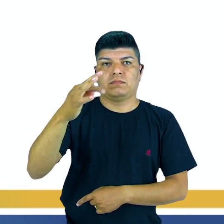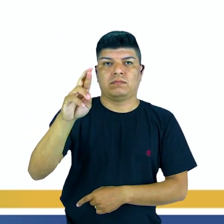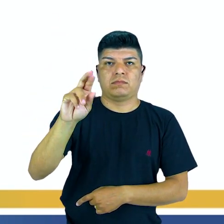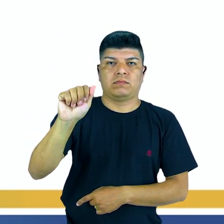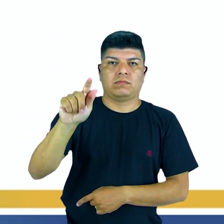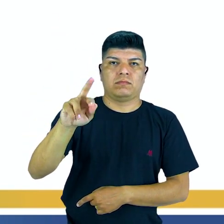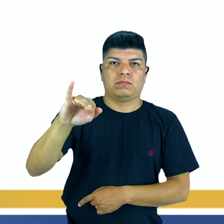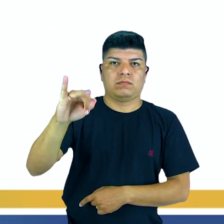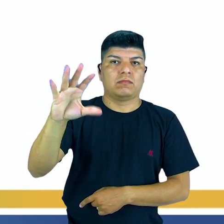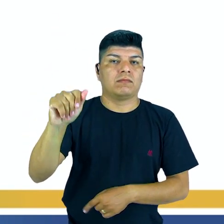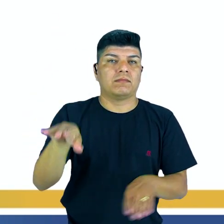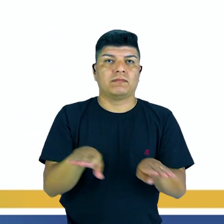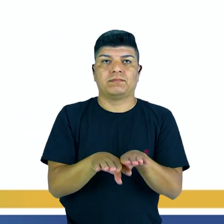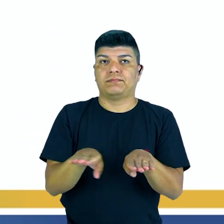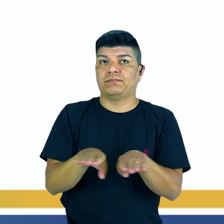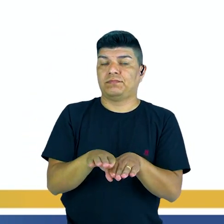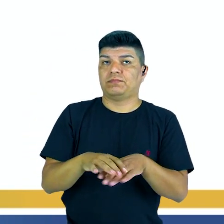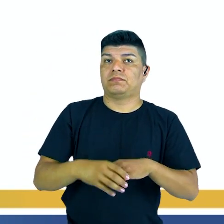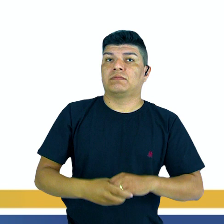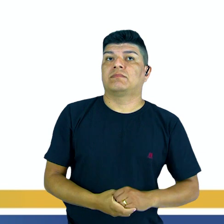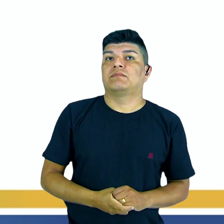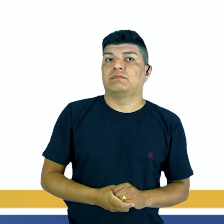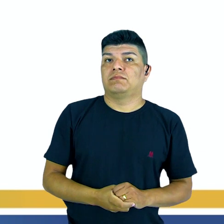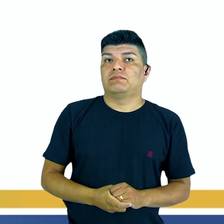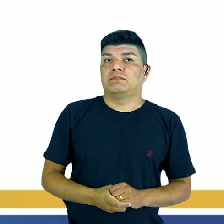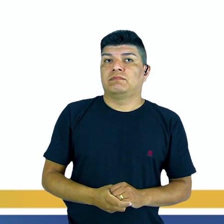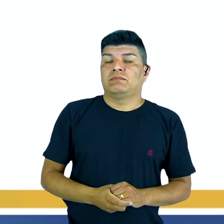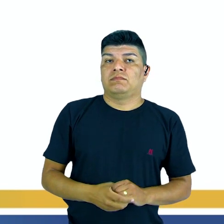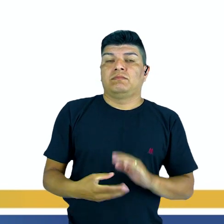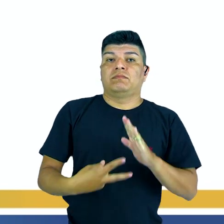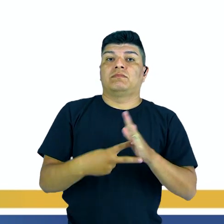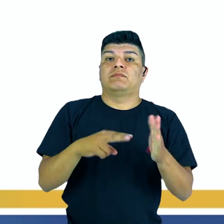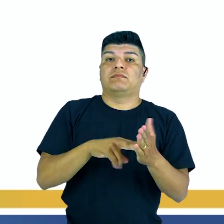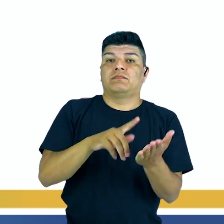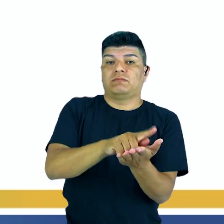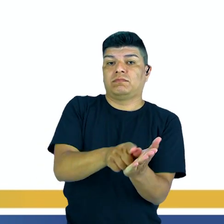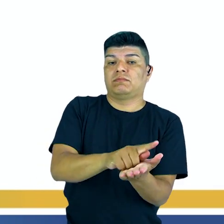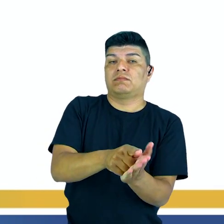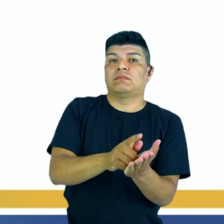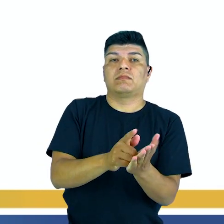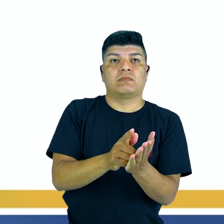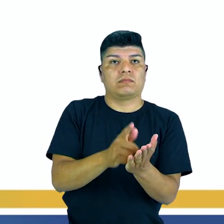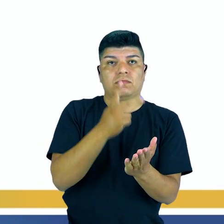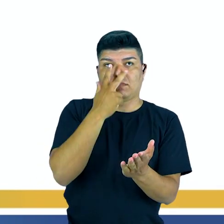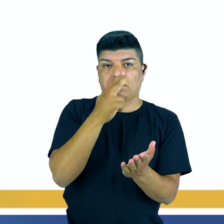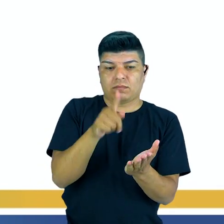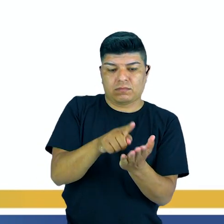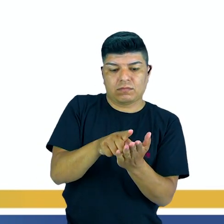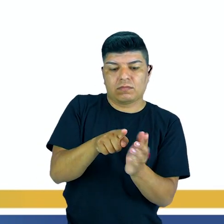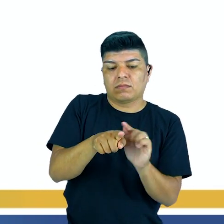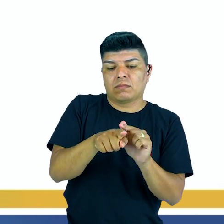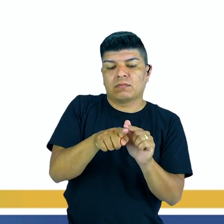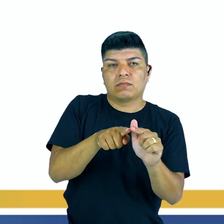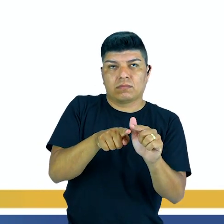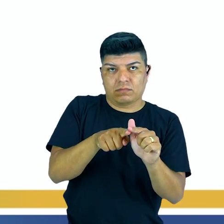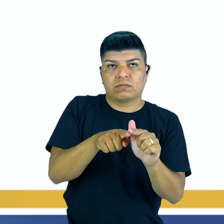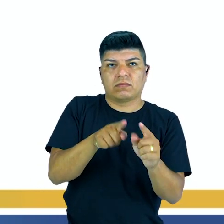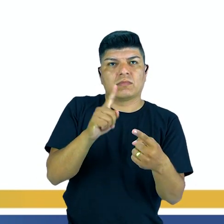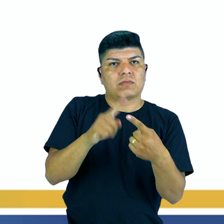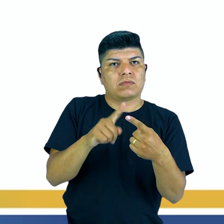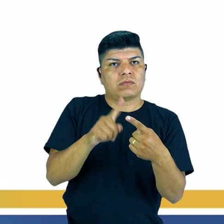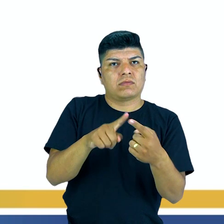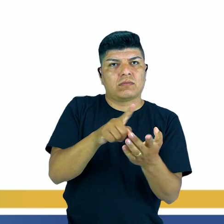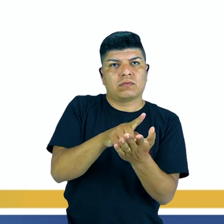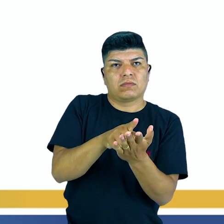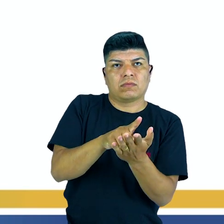escola de Sagres, tá? O que é a bússola? A bússola tem uma agulha imantada, né? Por que a